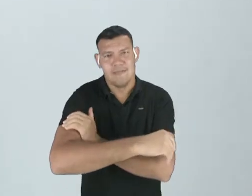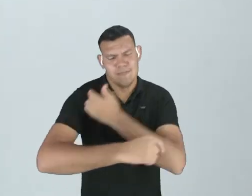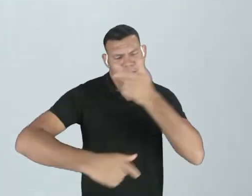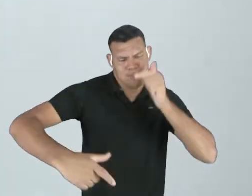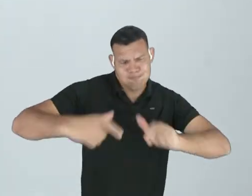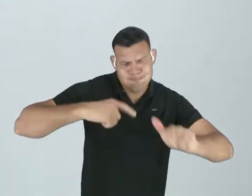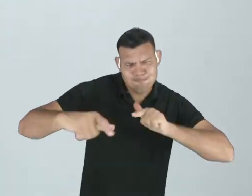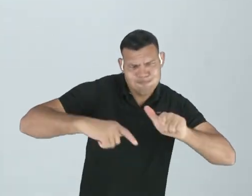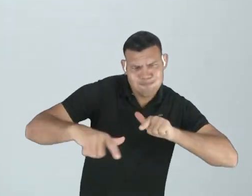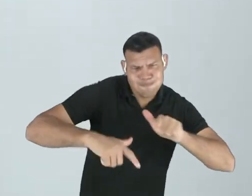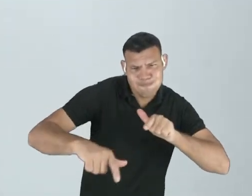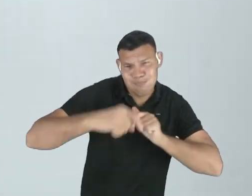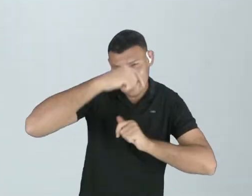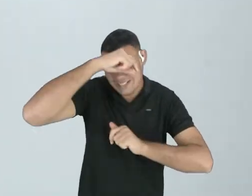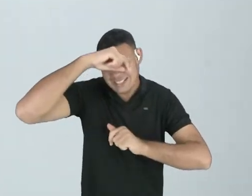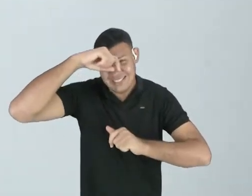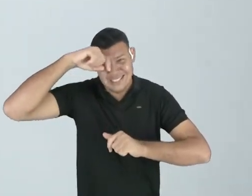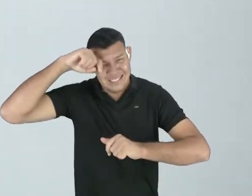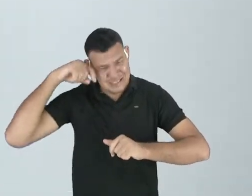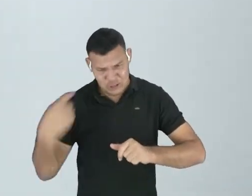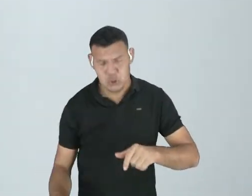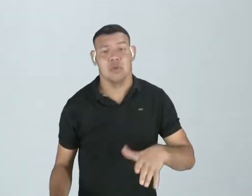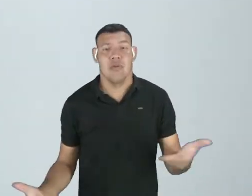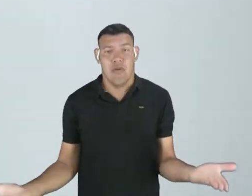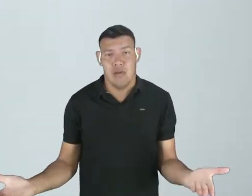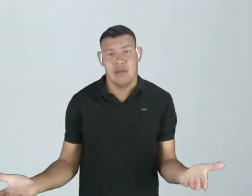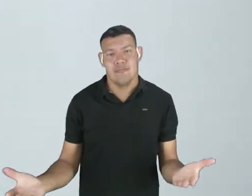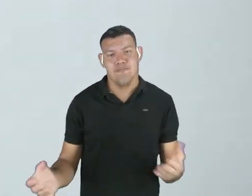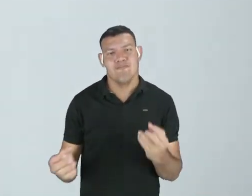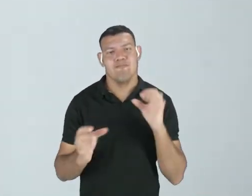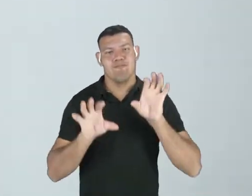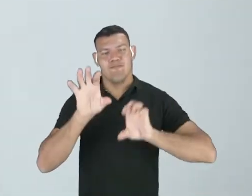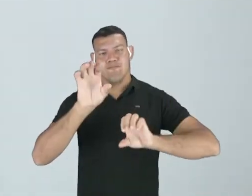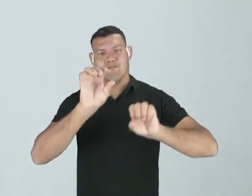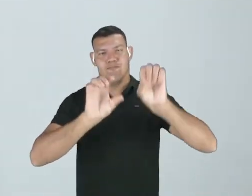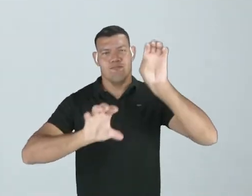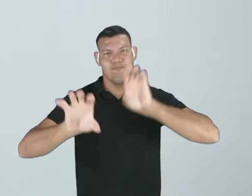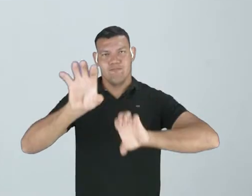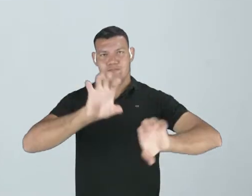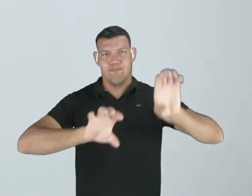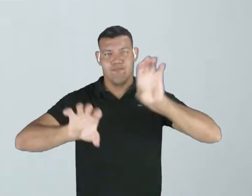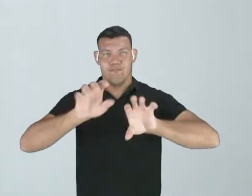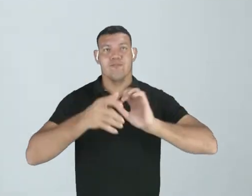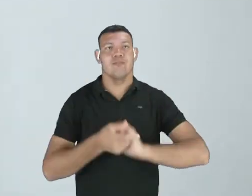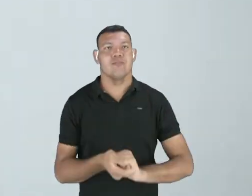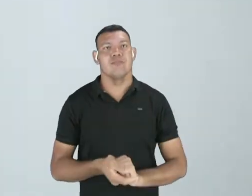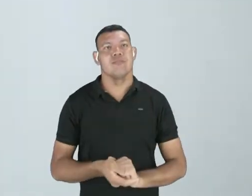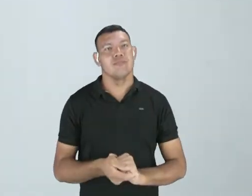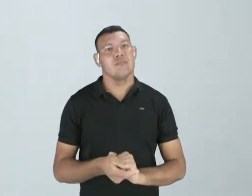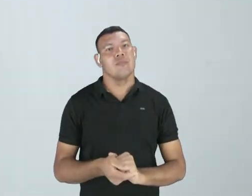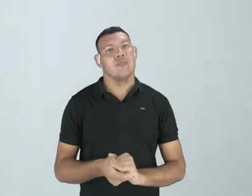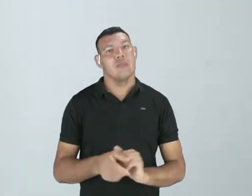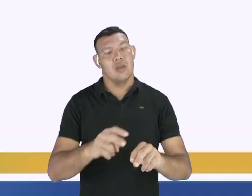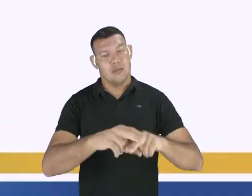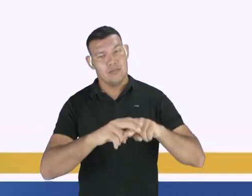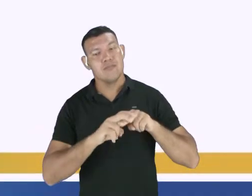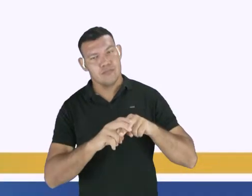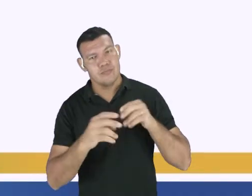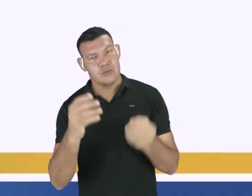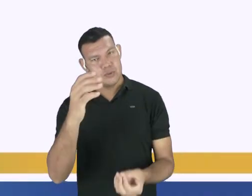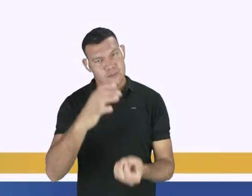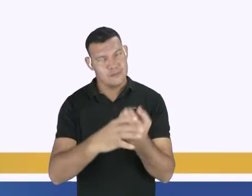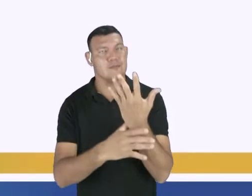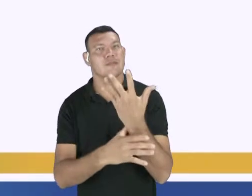trabalhando efetivamente na produção, enfim, nas fábricas. E é por isso que surge o socialismo. Observe.